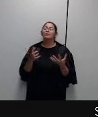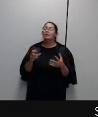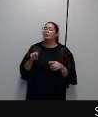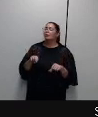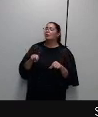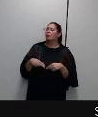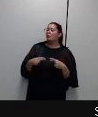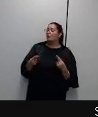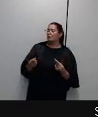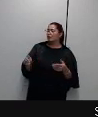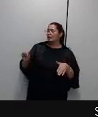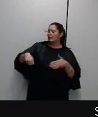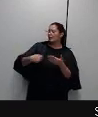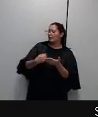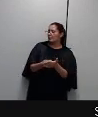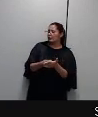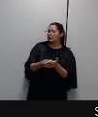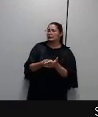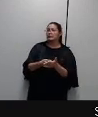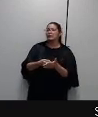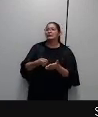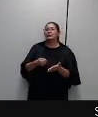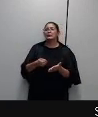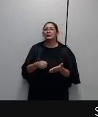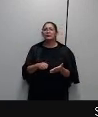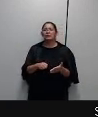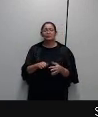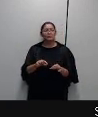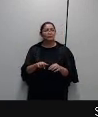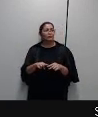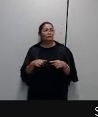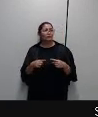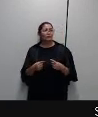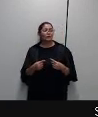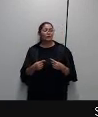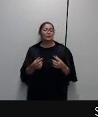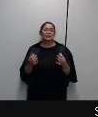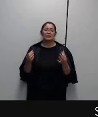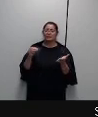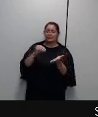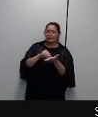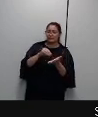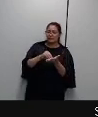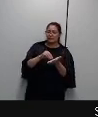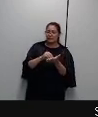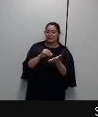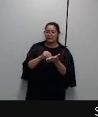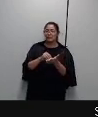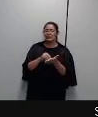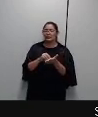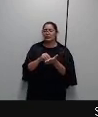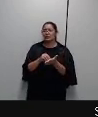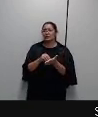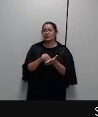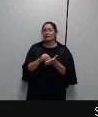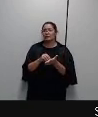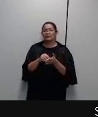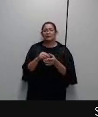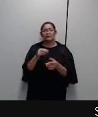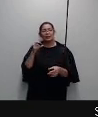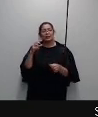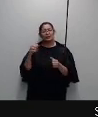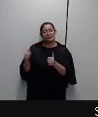da SELIC de forma composta vedada pelo manual de orientação de